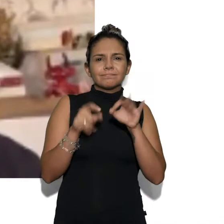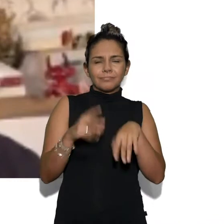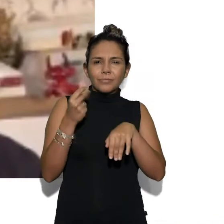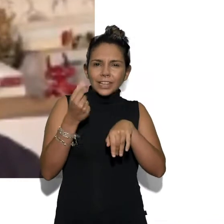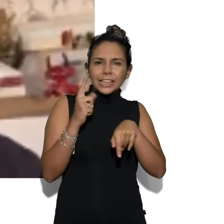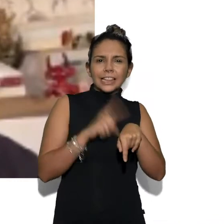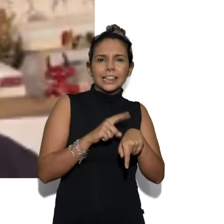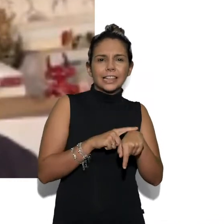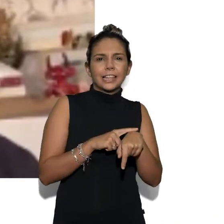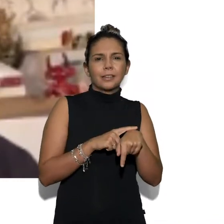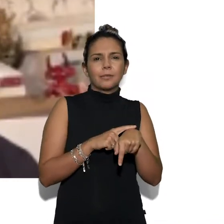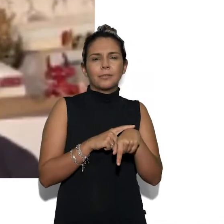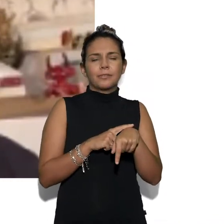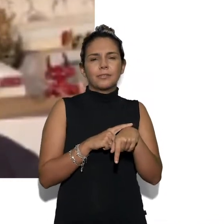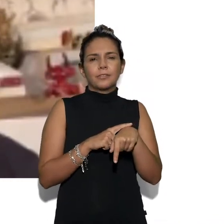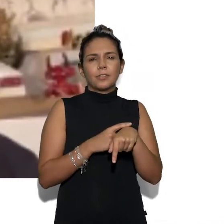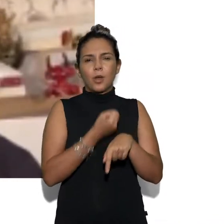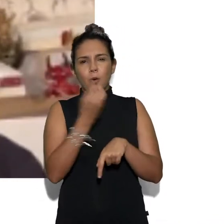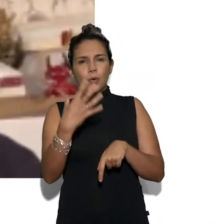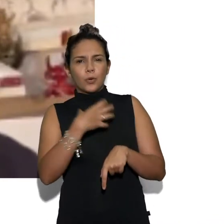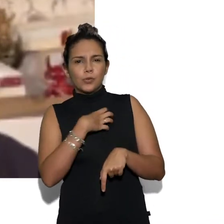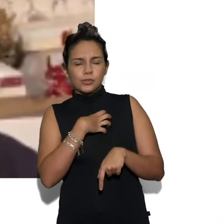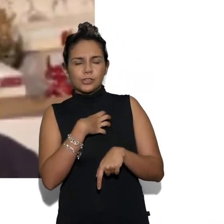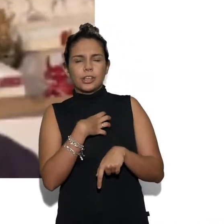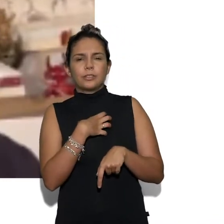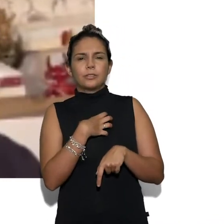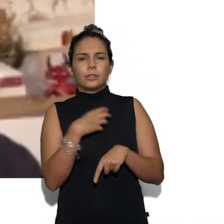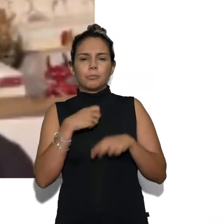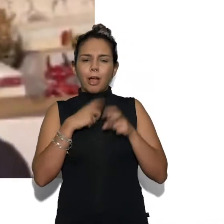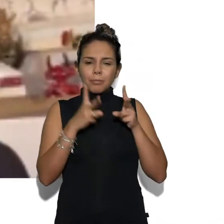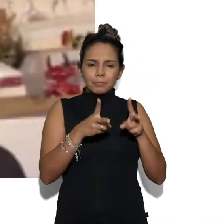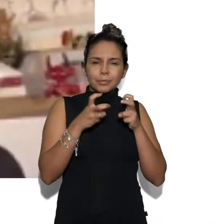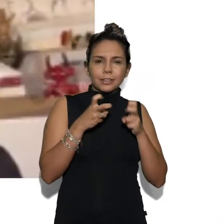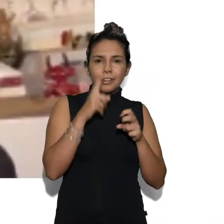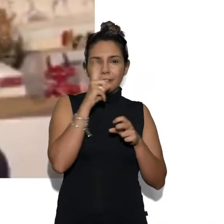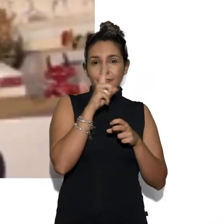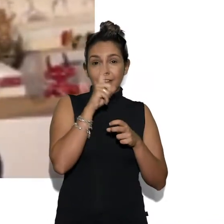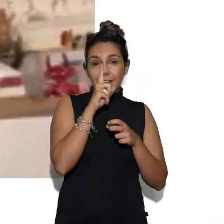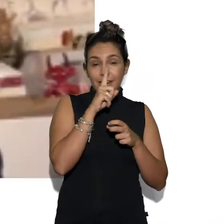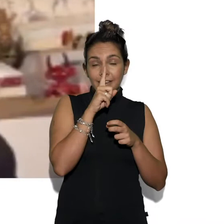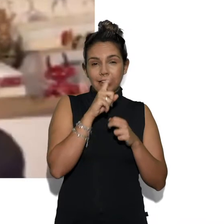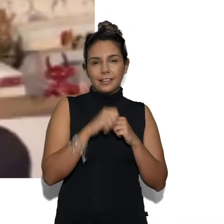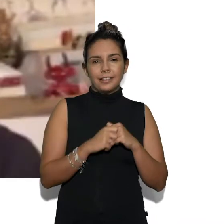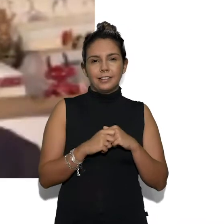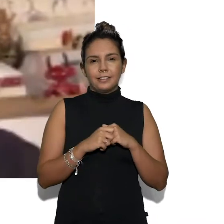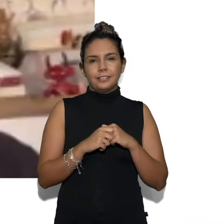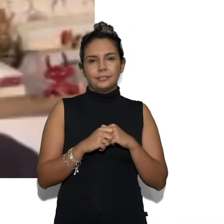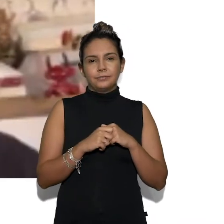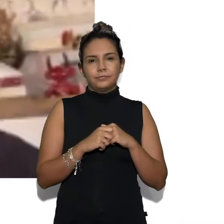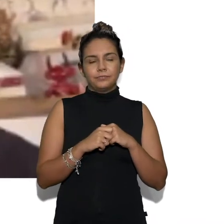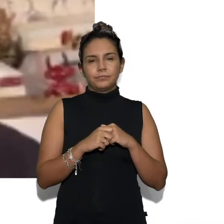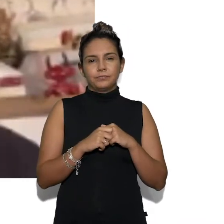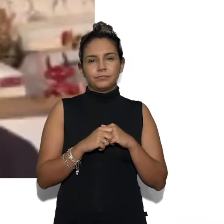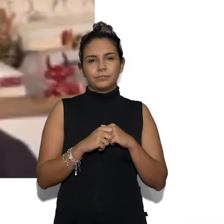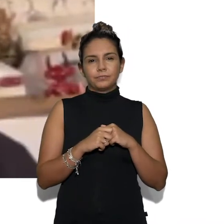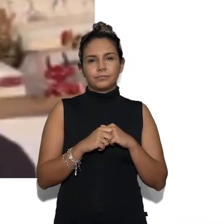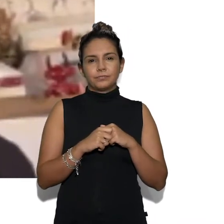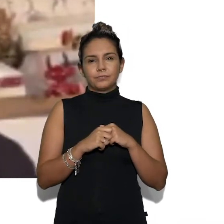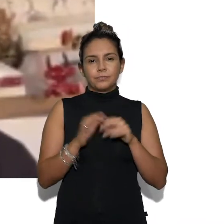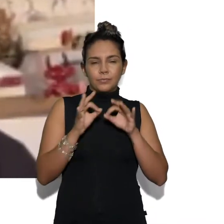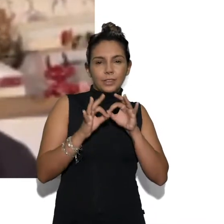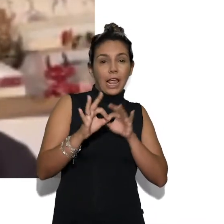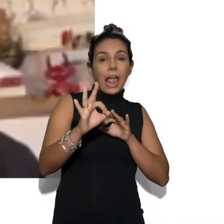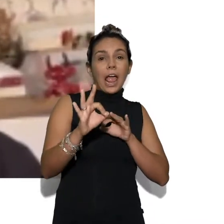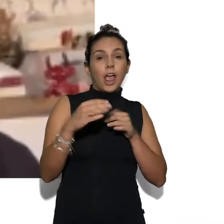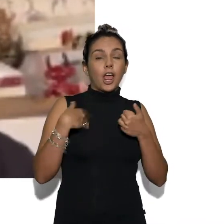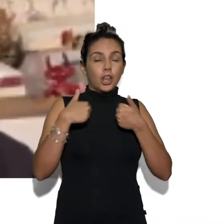tempo, de algum modo eu pude perceber se falhei, assim, a que distância é que eu